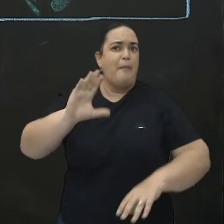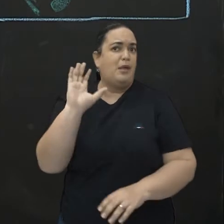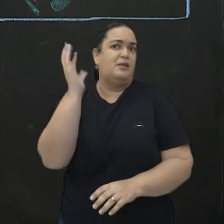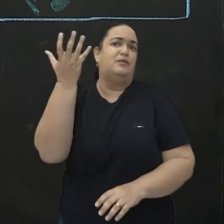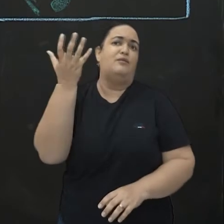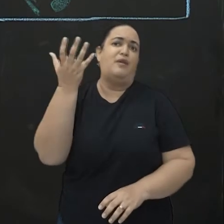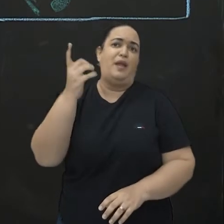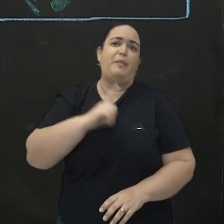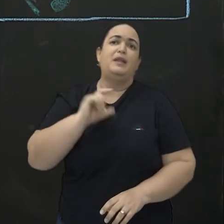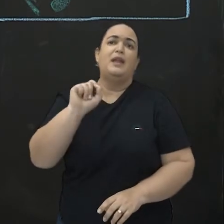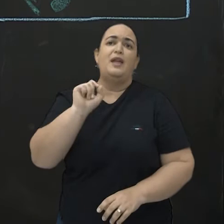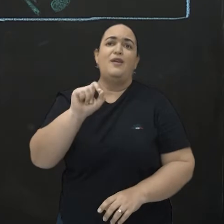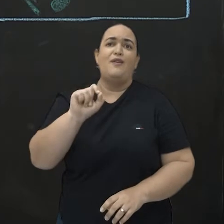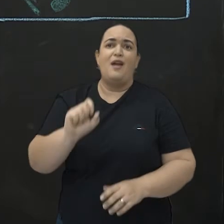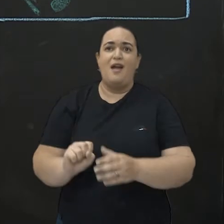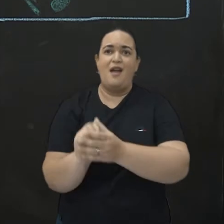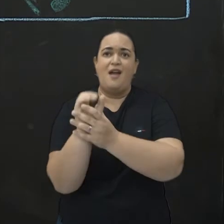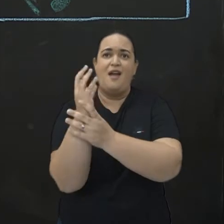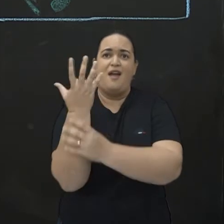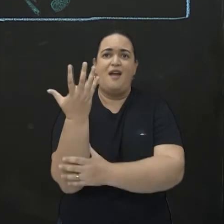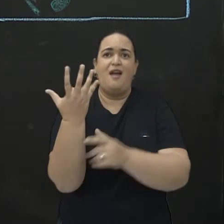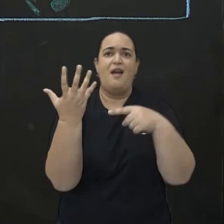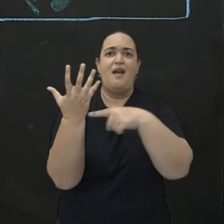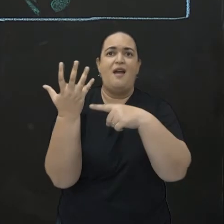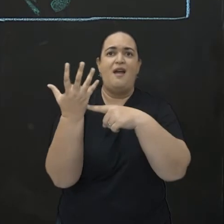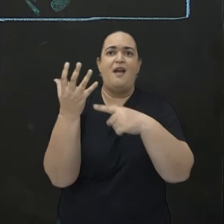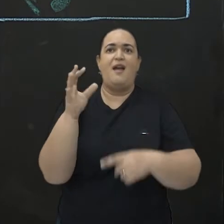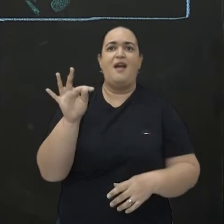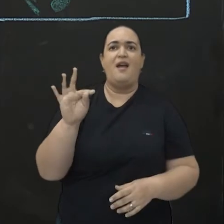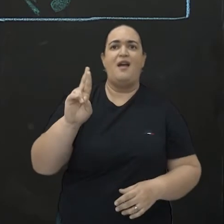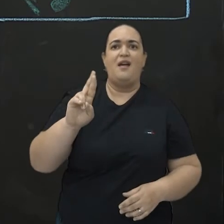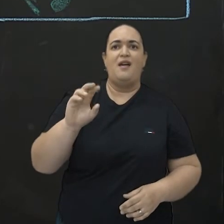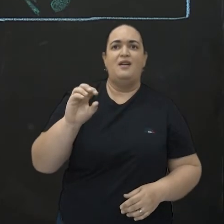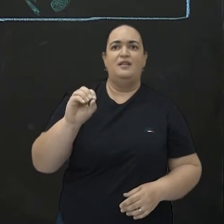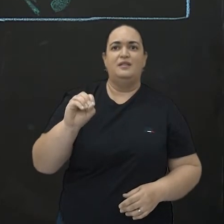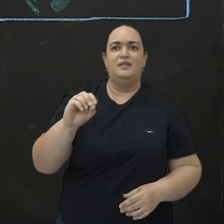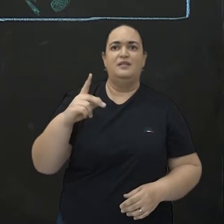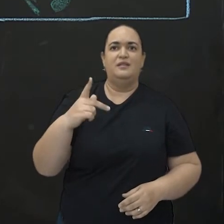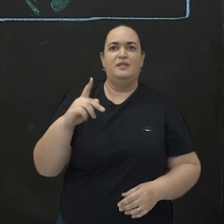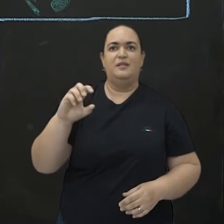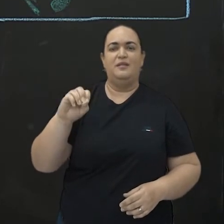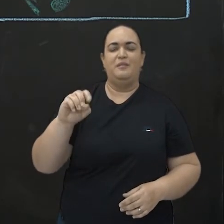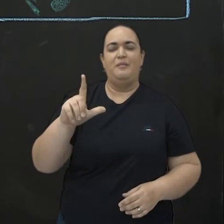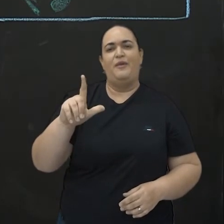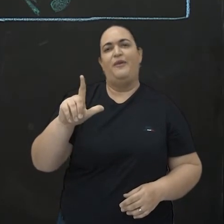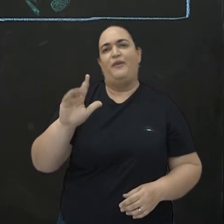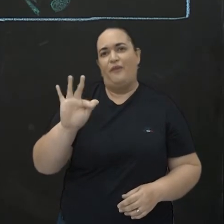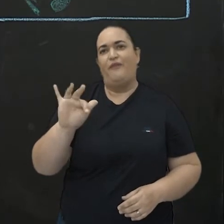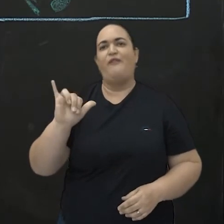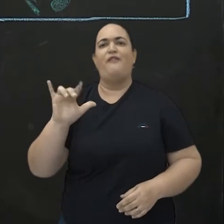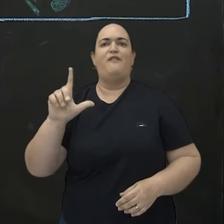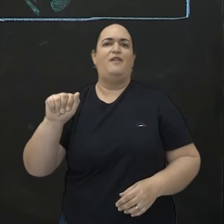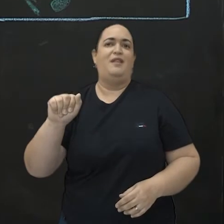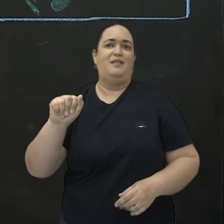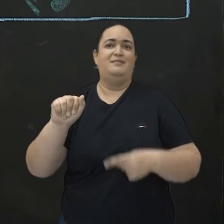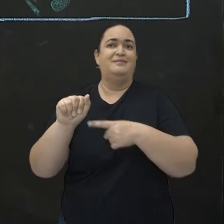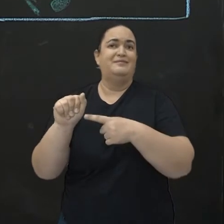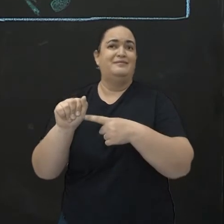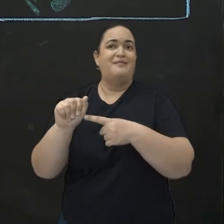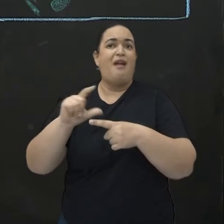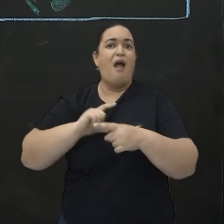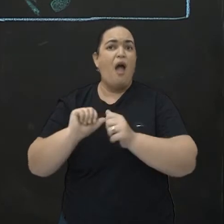vegetação conhecida como tropófila. Formação, então, onde a vegetação acaba tendo